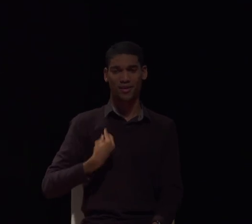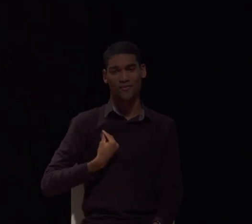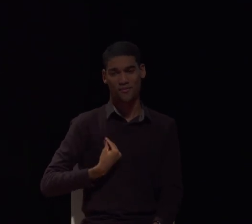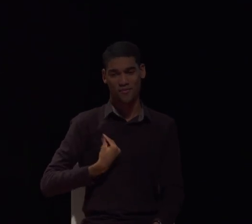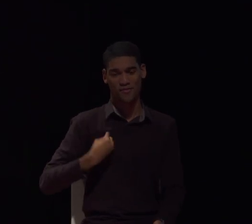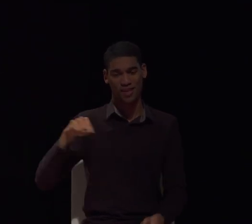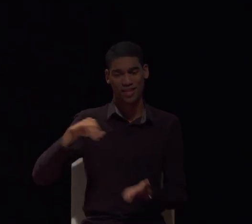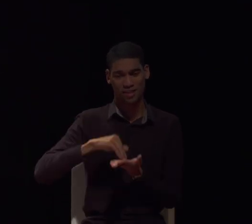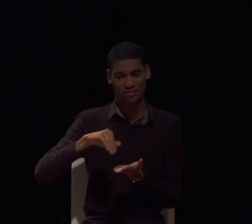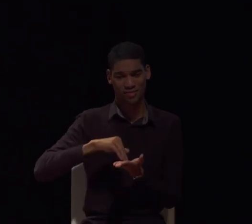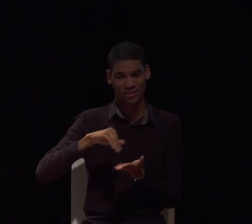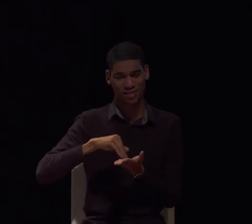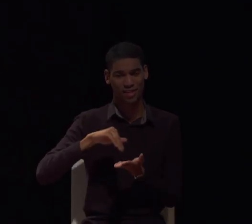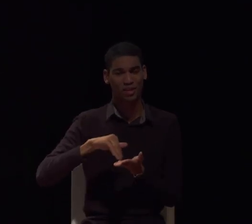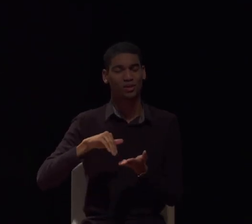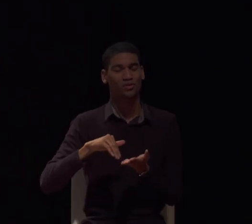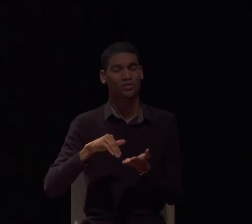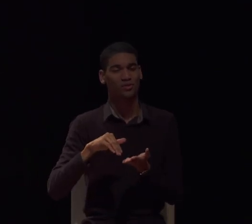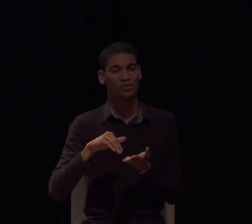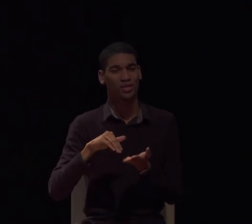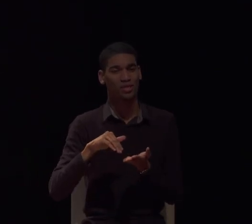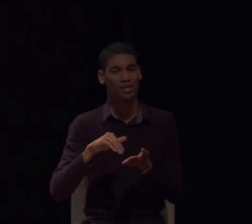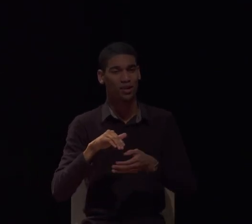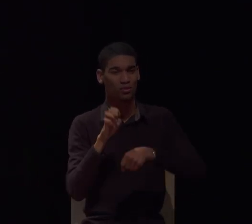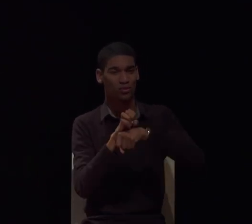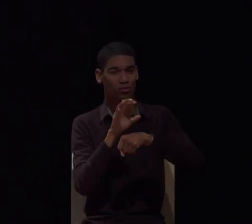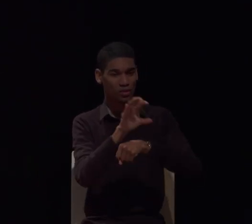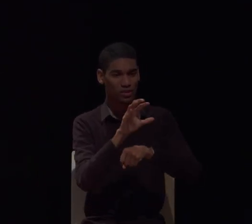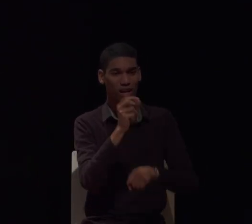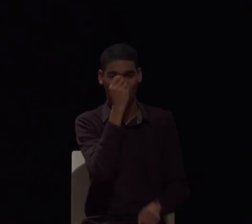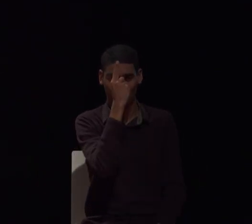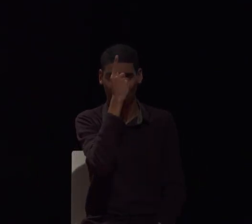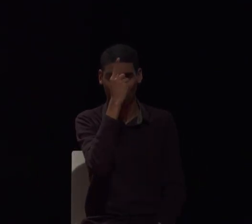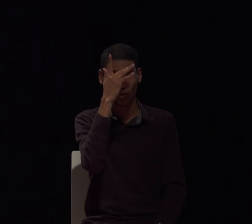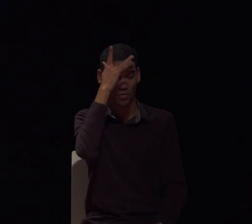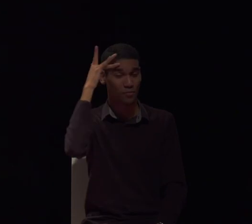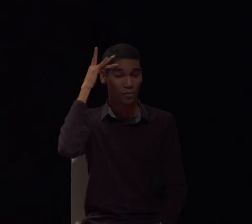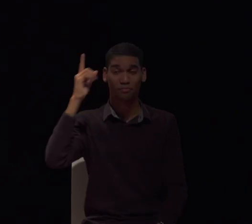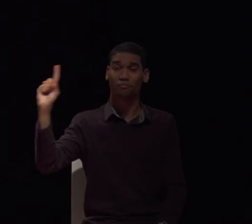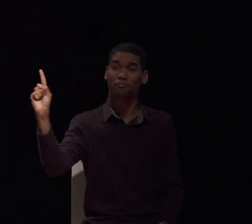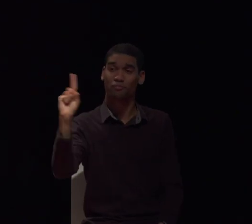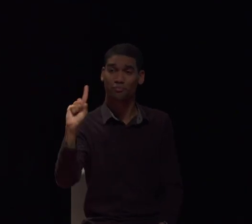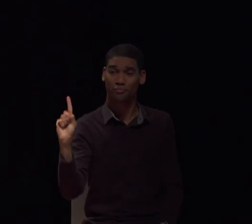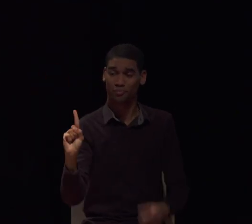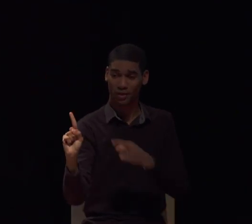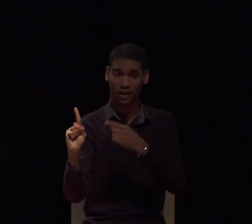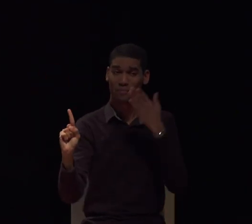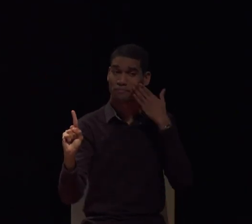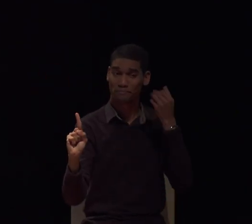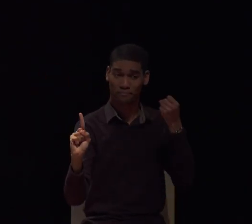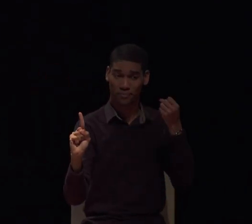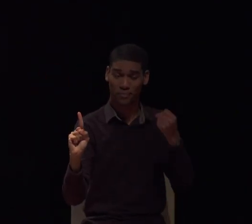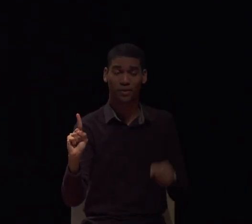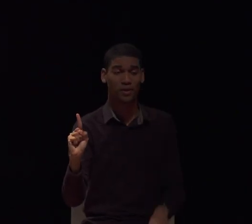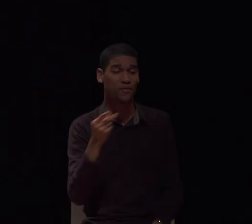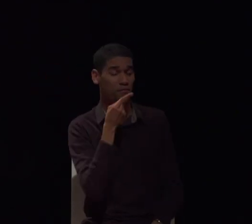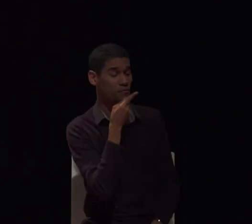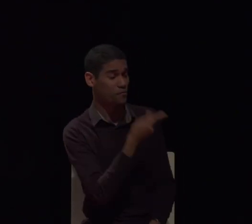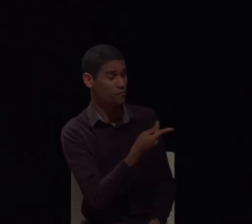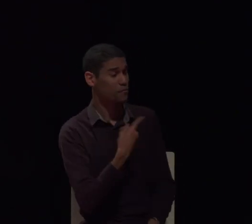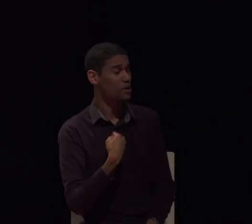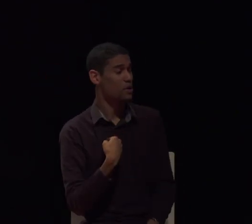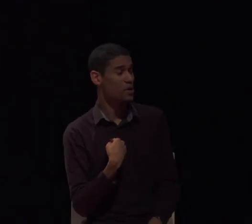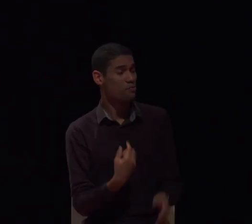do secretário de estado da cultura e apareceu uma pessoa é branca é dizendo que